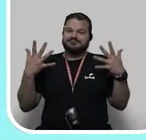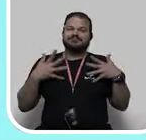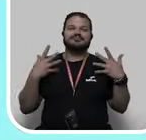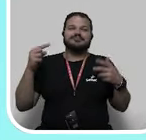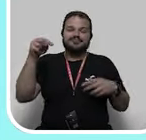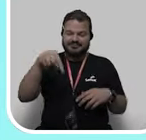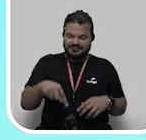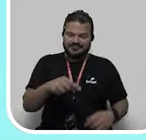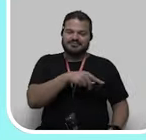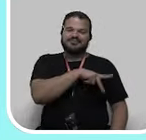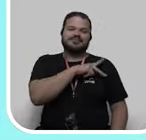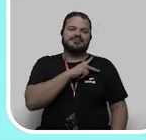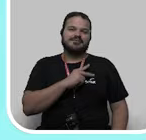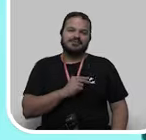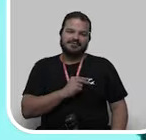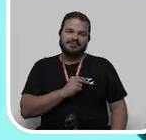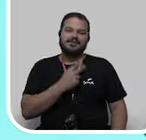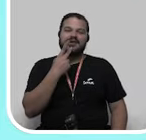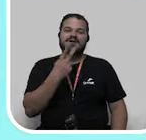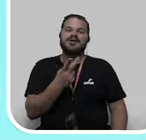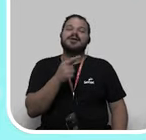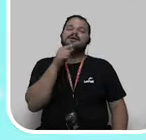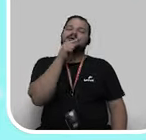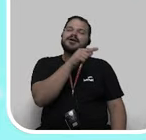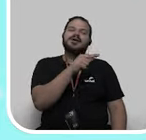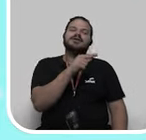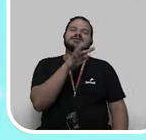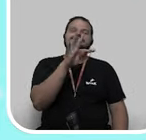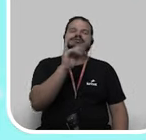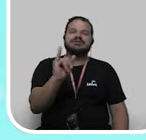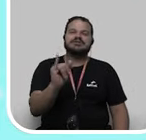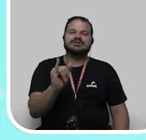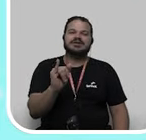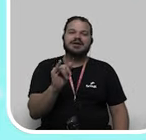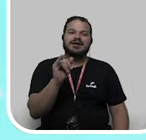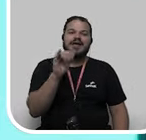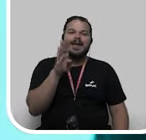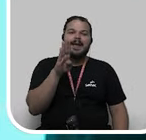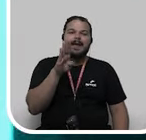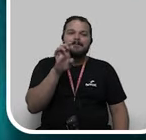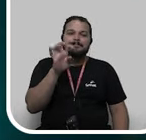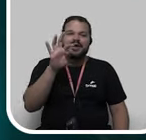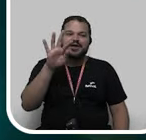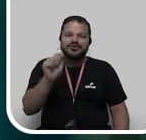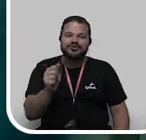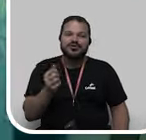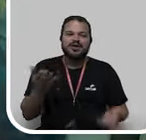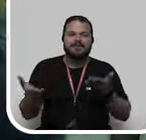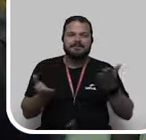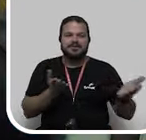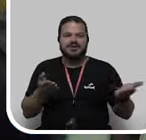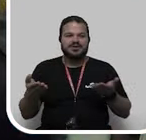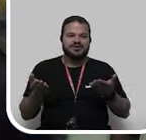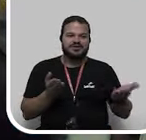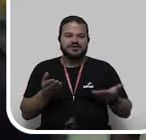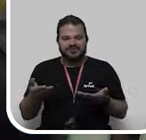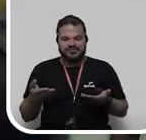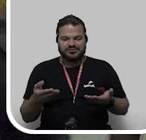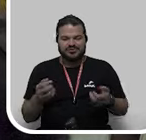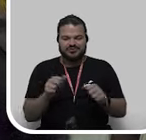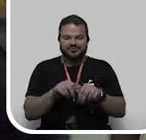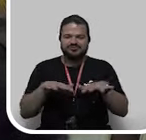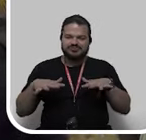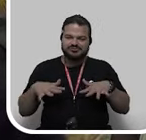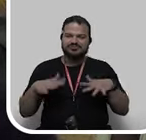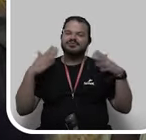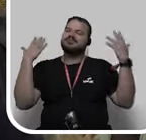completamente apaixonado pela nossa gerente executiva de TI do Senac RJ, Betsy Rabelo, a nossa mediadora do painel. Sejam bem-vindas, uma salva de